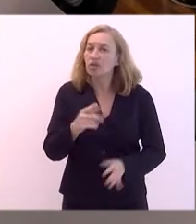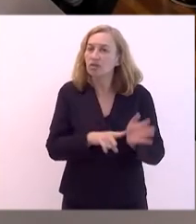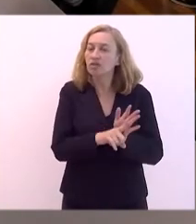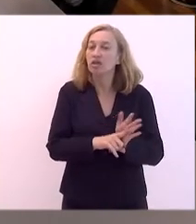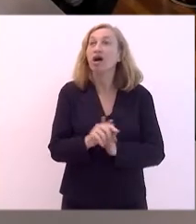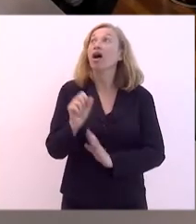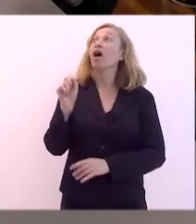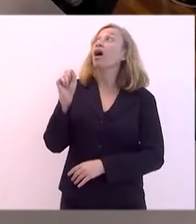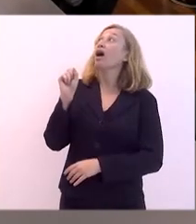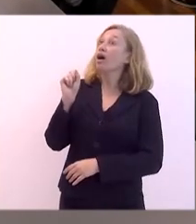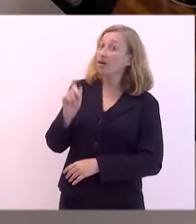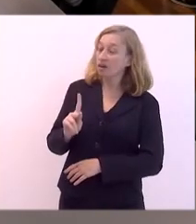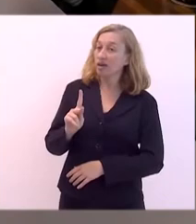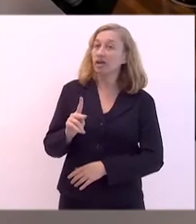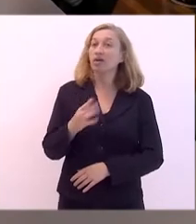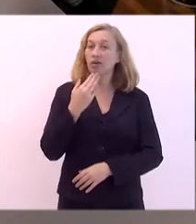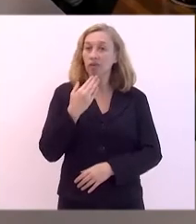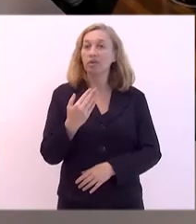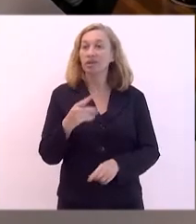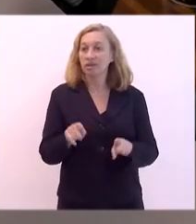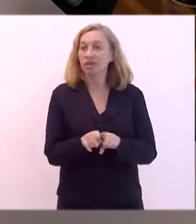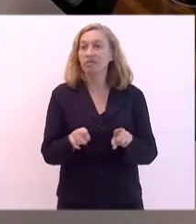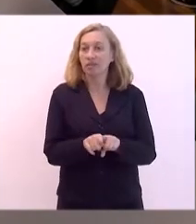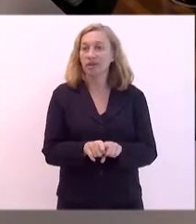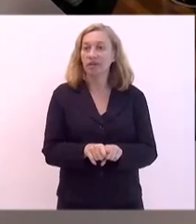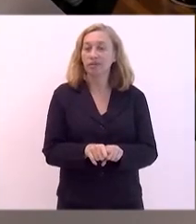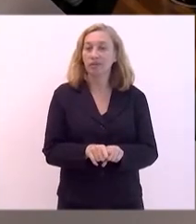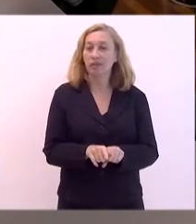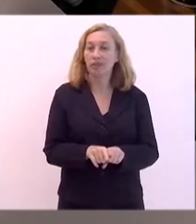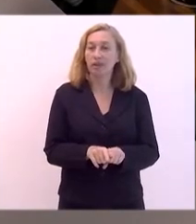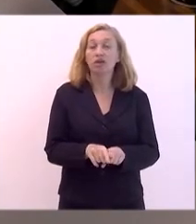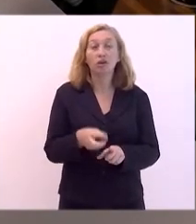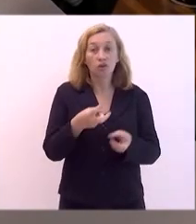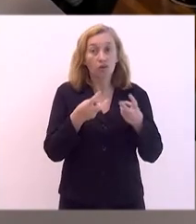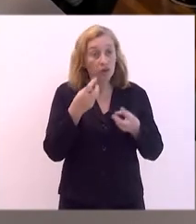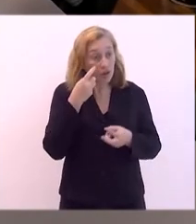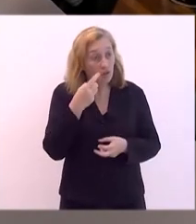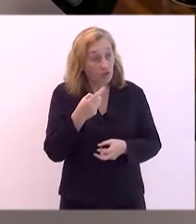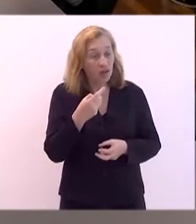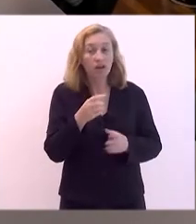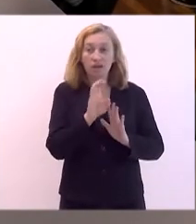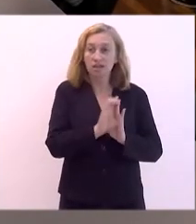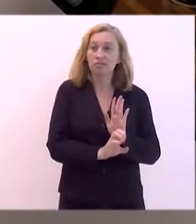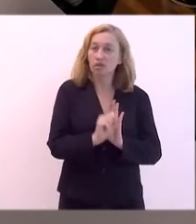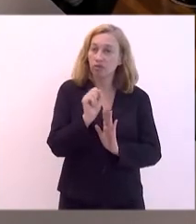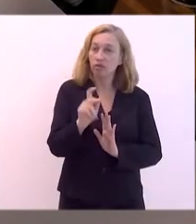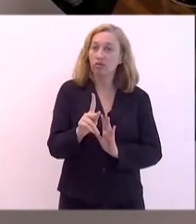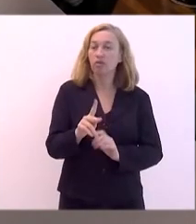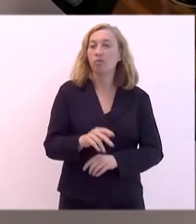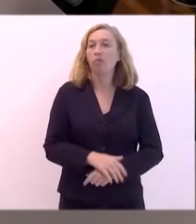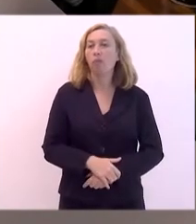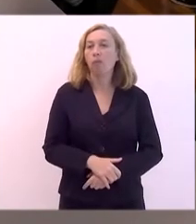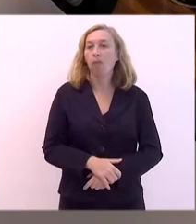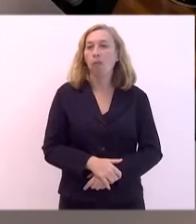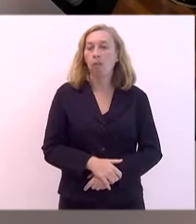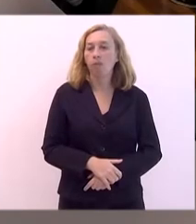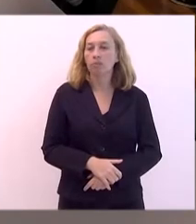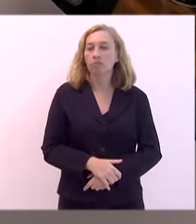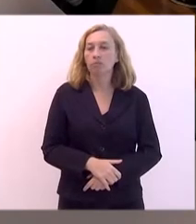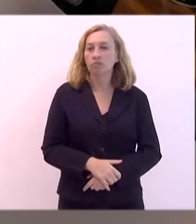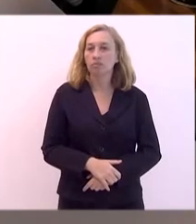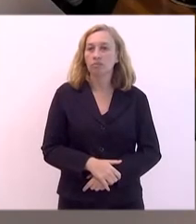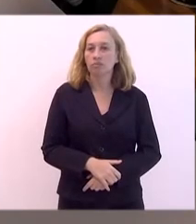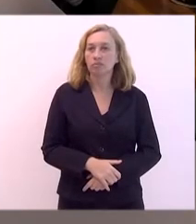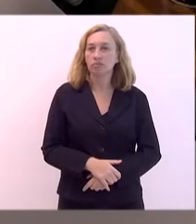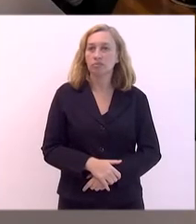tá, porque eu também iria pedir. Ah, pediu vista também? Não, sim, porque eu quero ver as emendas. Okay. Não, não apresentou as emendas. É que elas